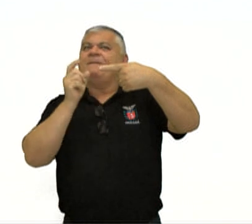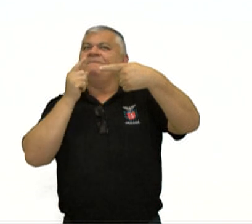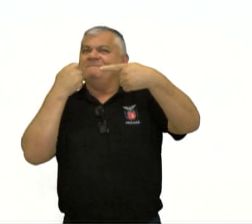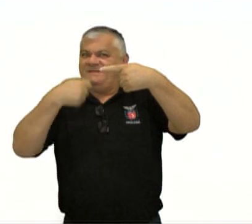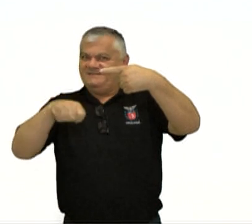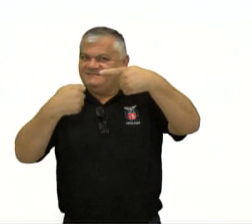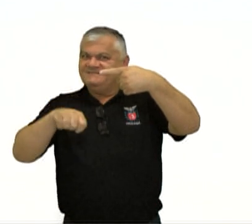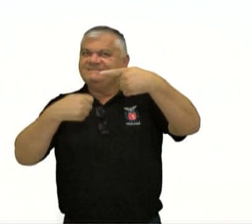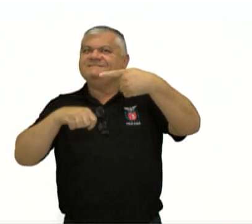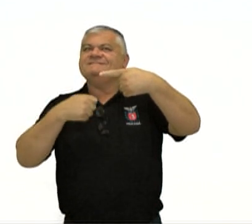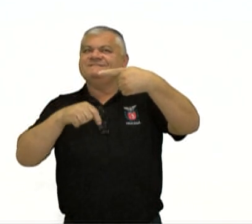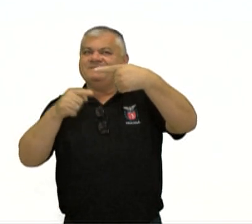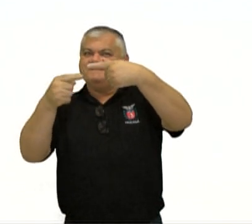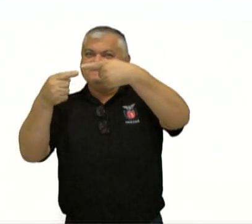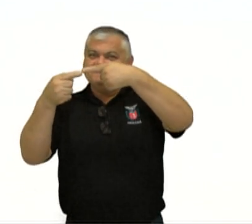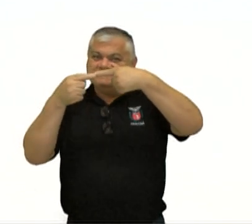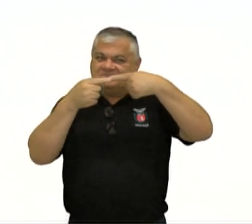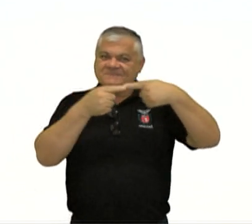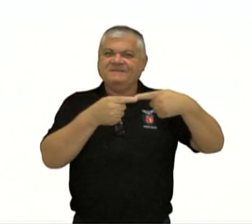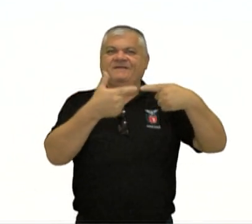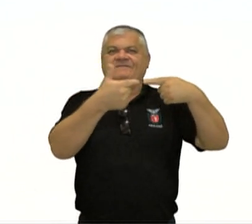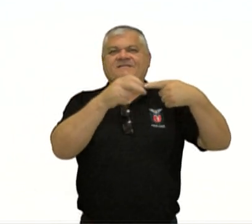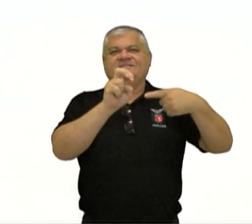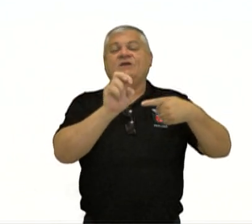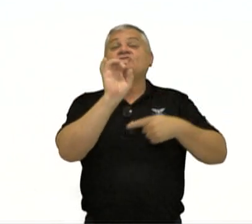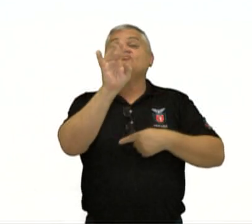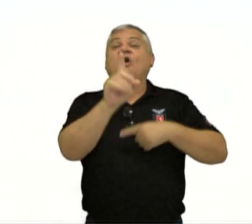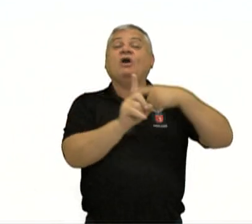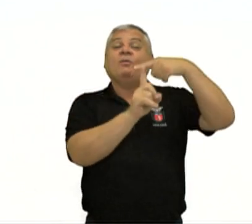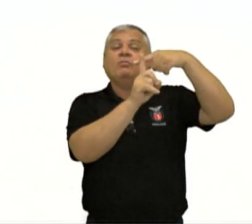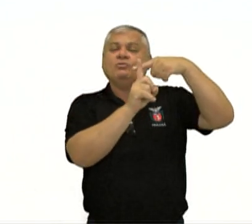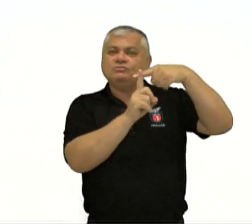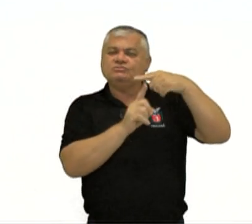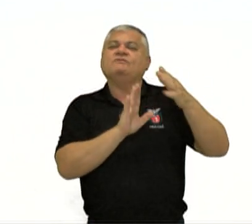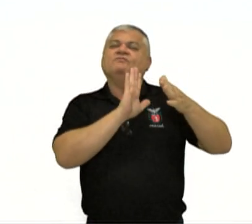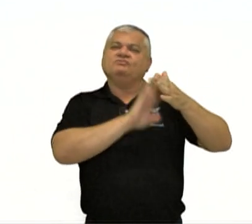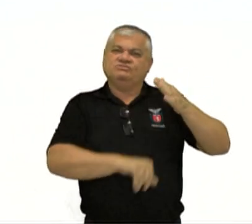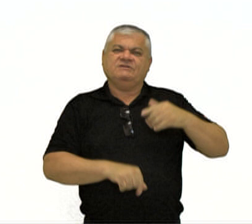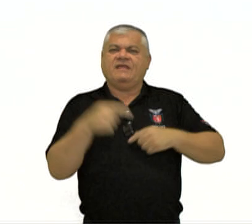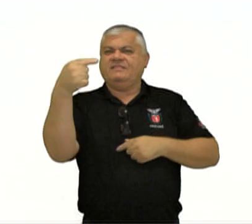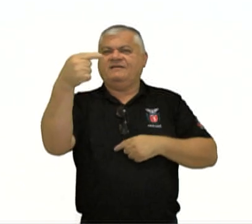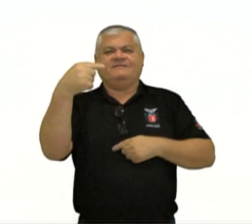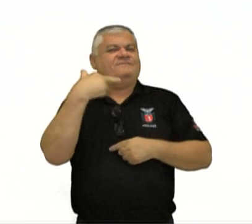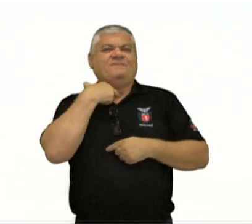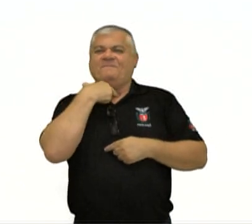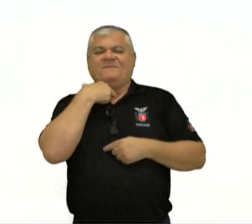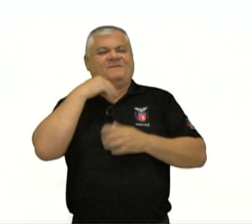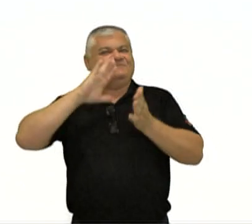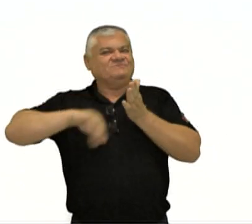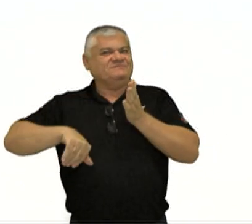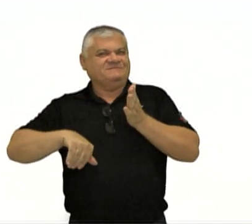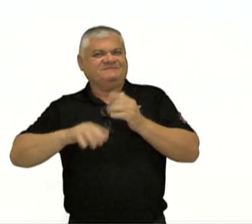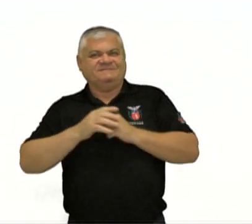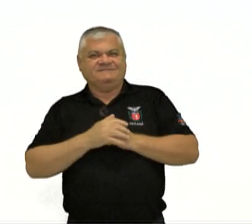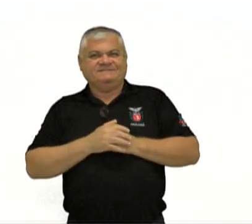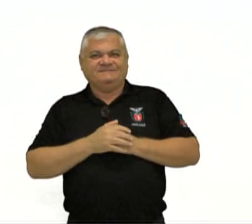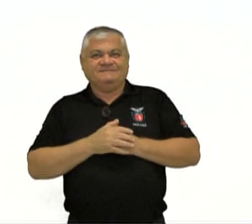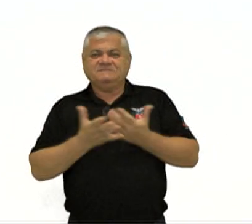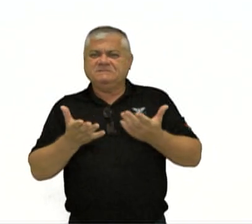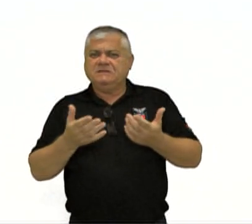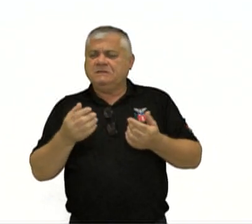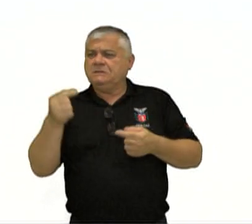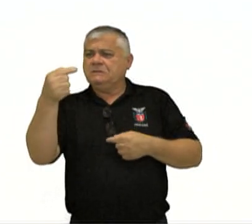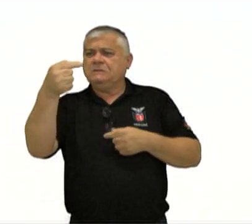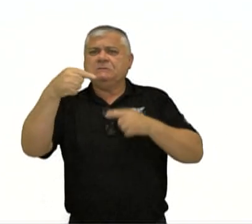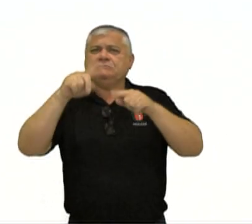aquela regrinha de omitir o sinal, ela vale para número positivo. O número negativo não dá, porque se eu tiro o menos da frente do número, eu não sei